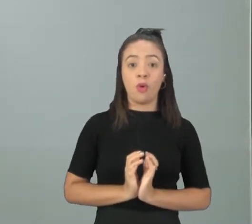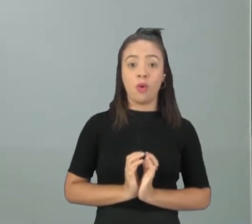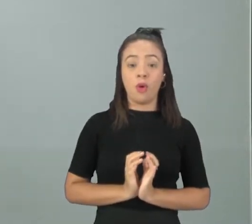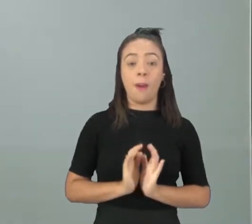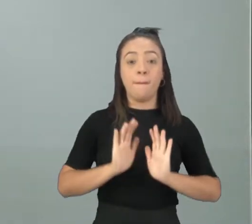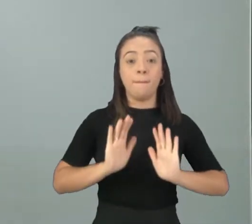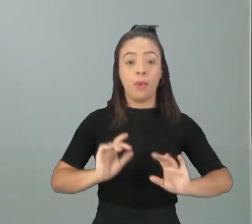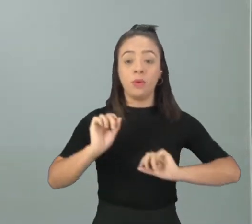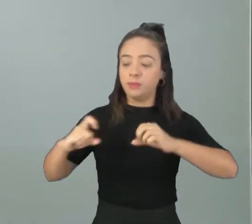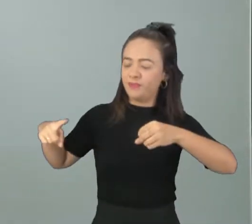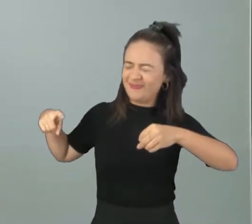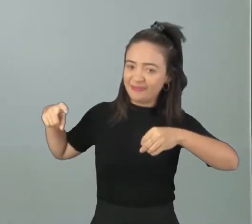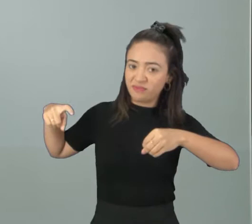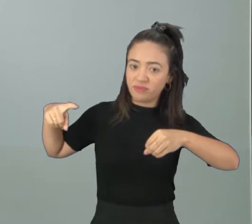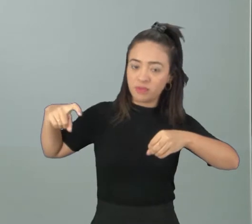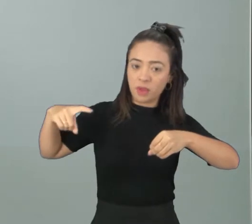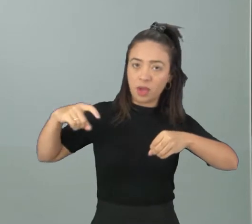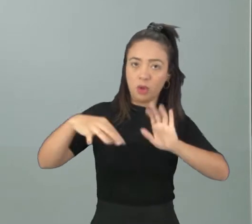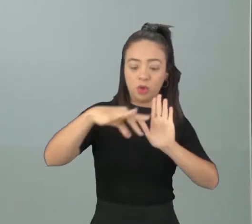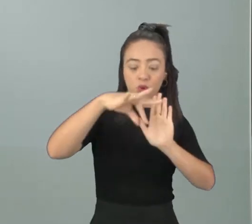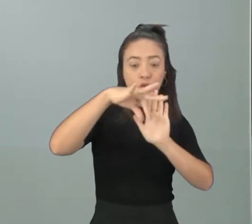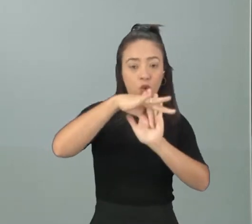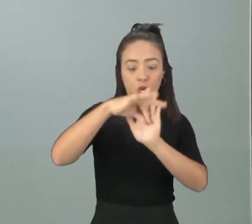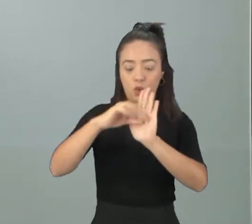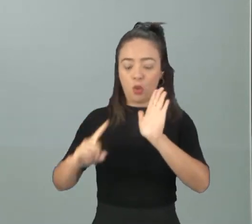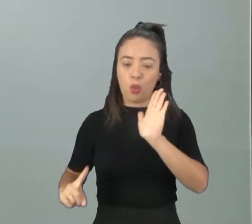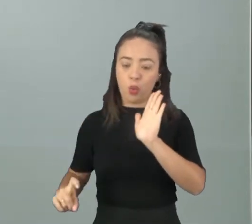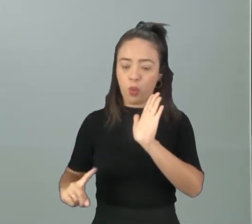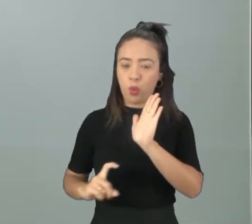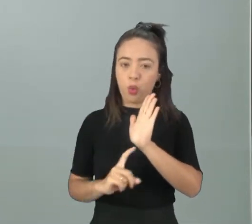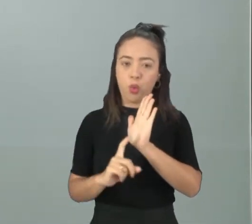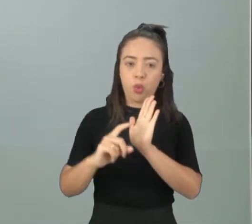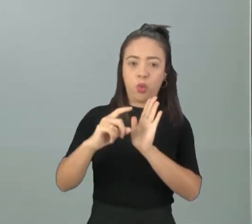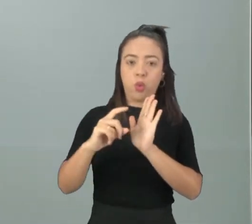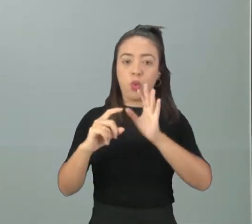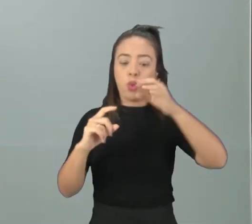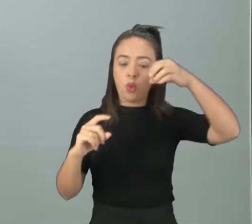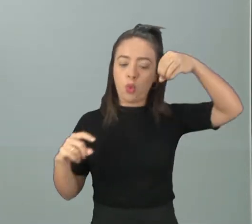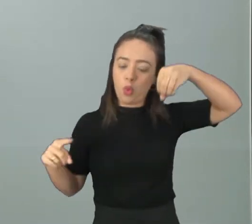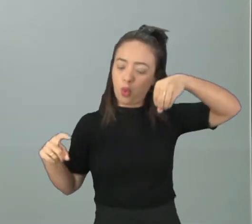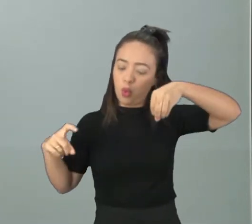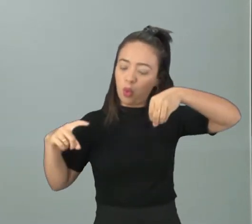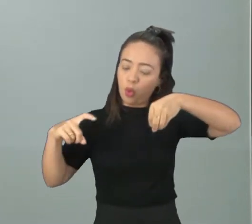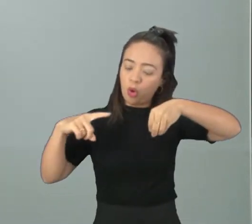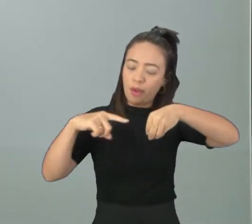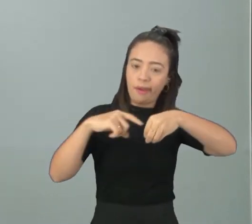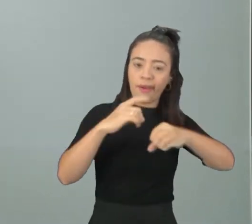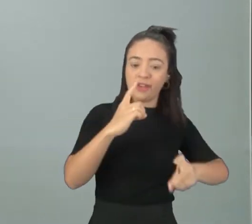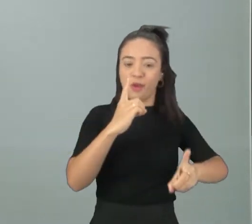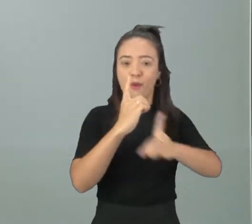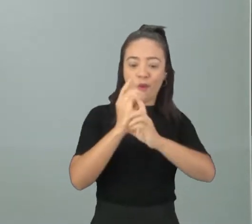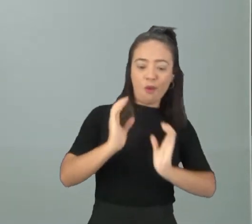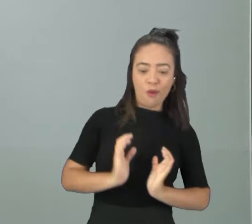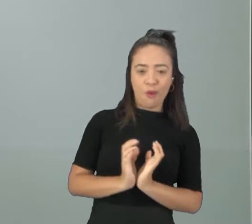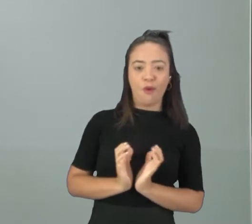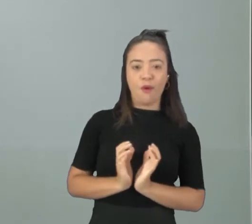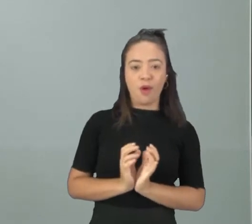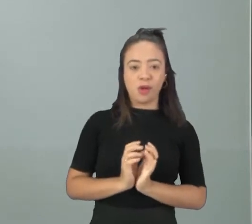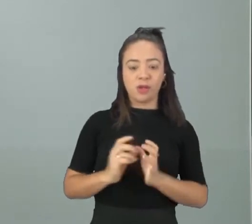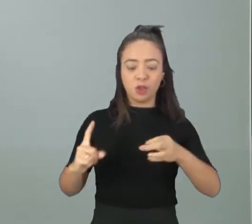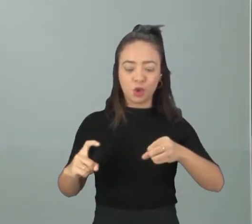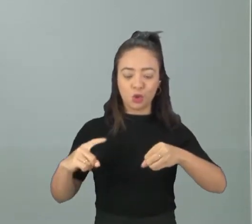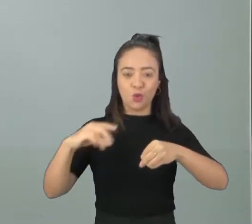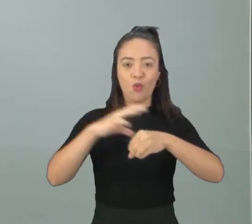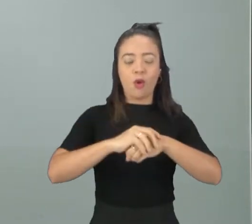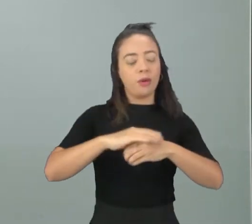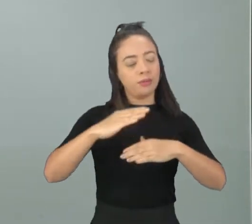O espermatozoide vem ali pelo canal vaginal, o ovócito desce e os dois já se encontram no útero, né, já se fundem e ali